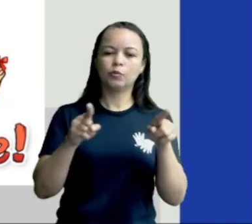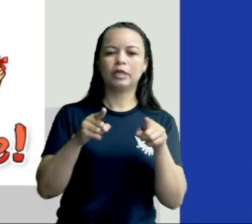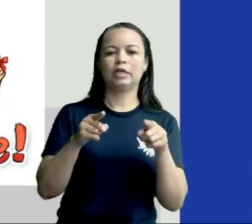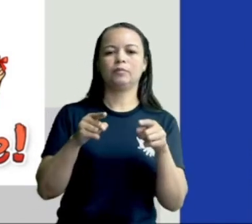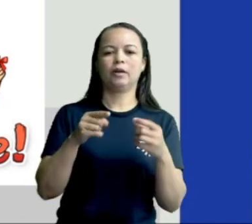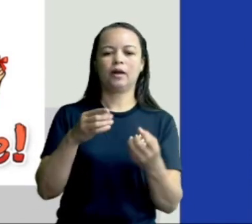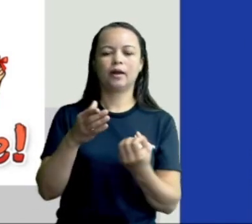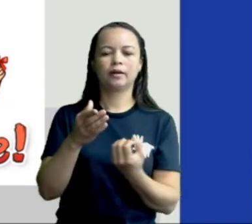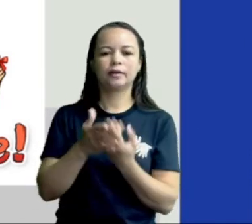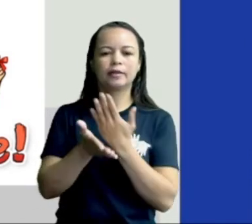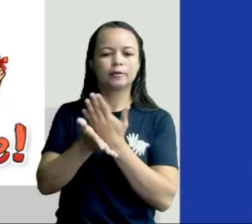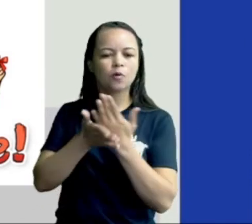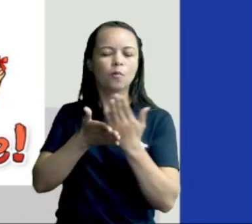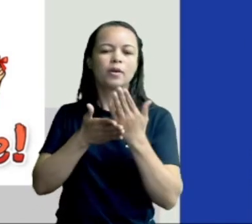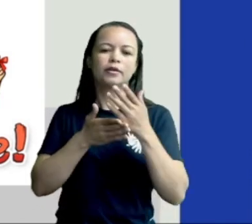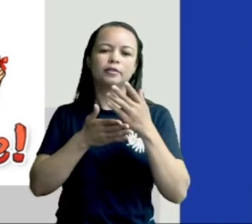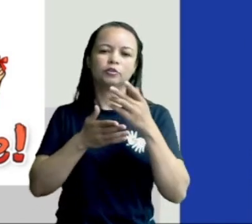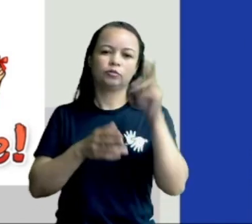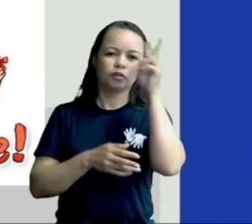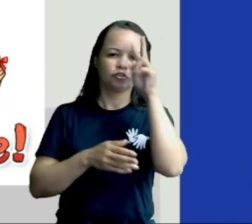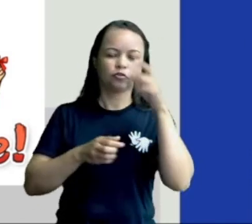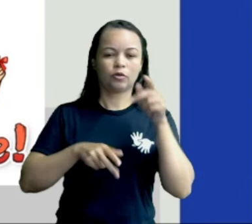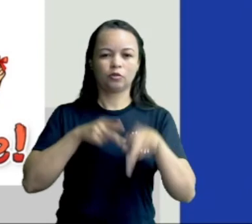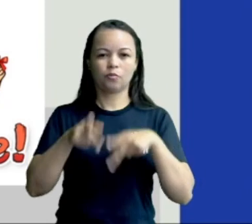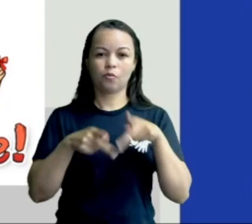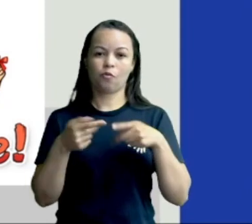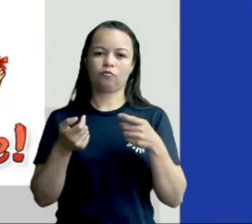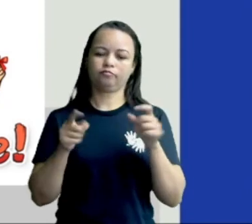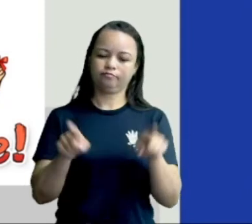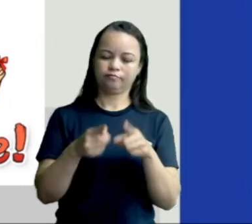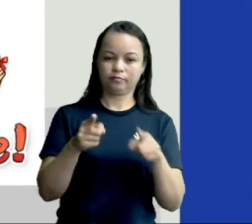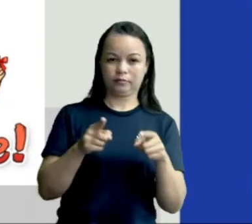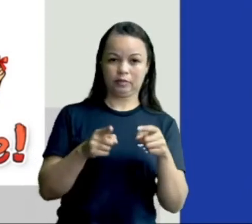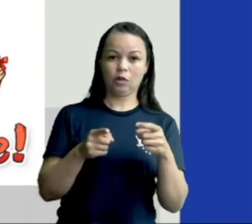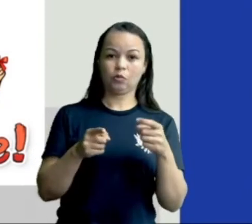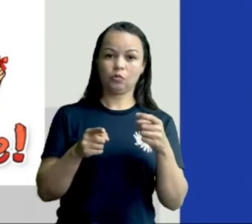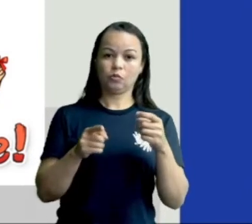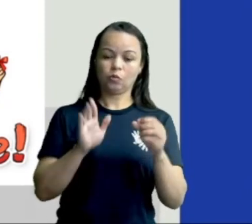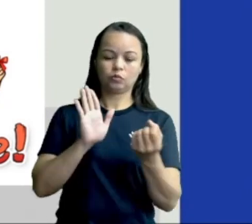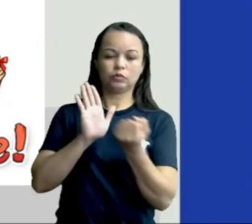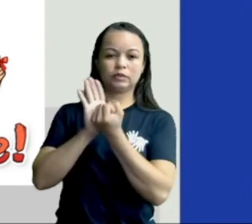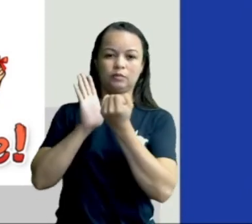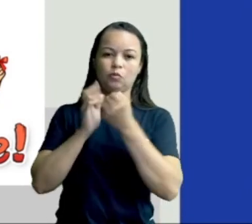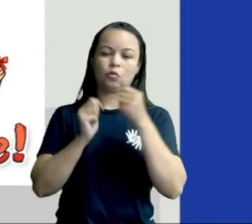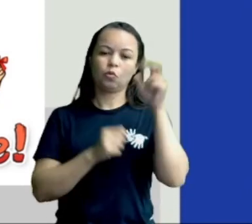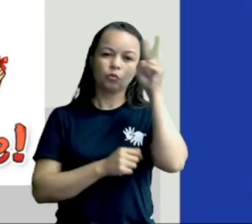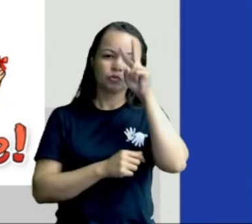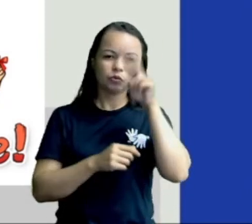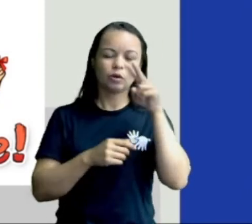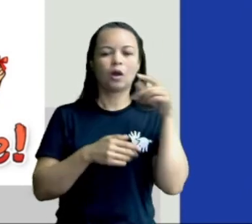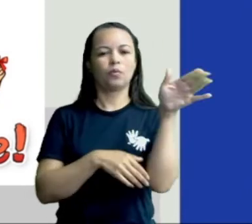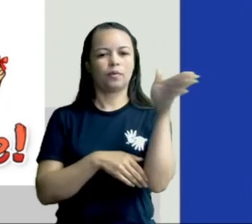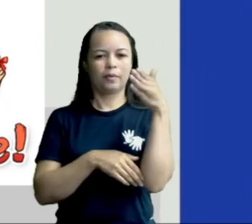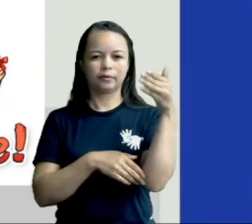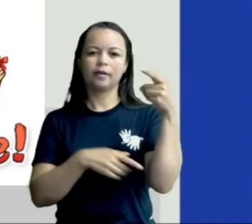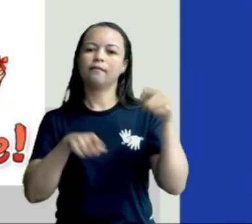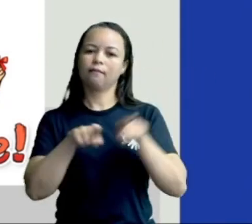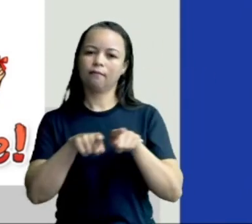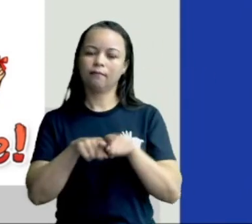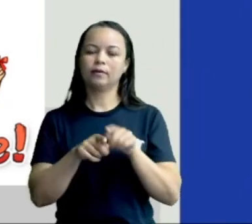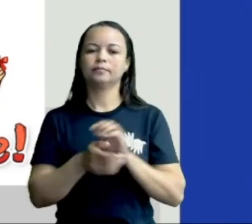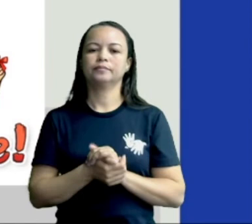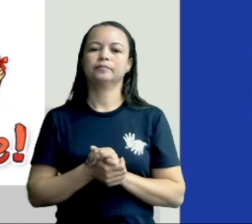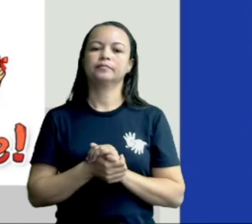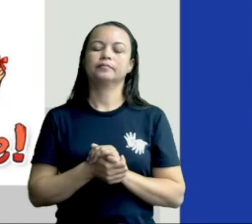povo, né? Qual é a importância desses símbolos? O hino é um símbolo cultural, assim como a bandeira também é, certo? A gente